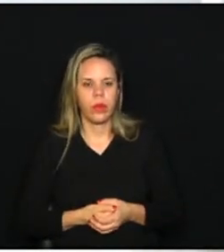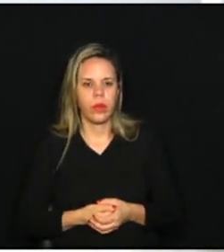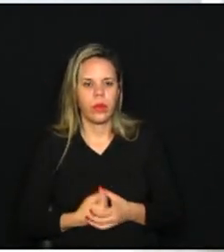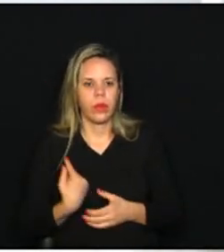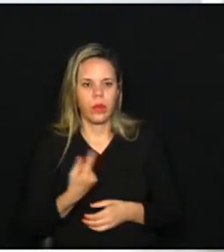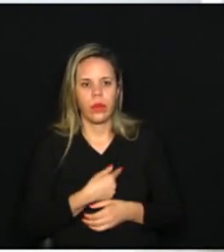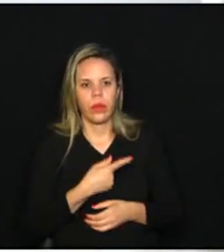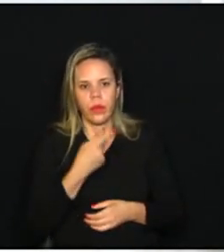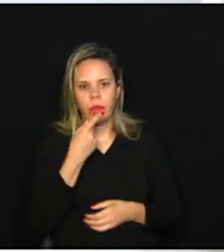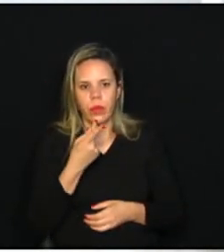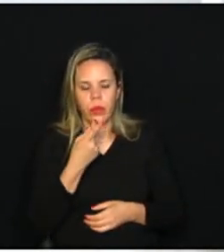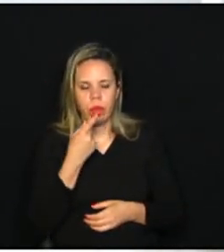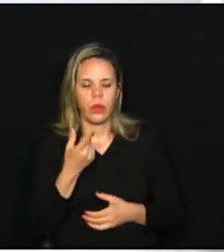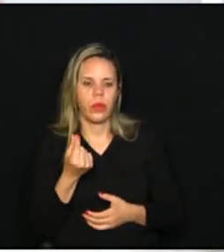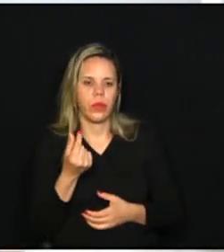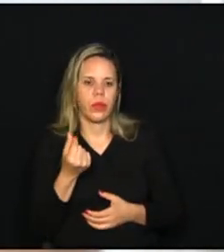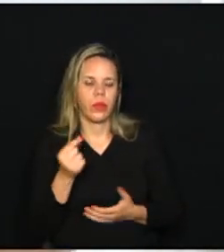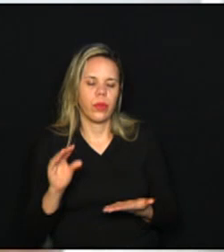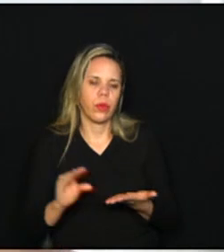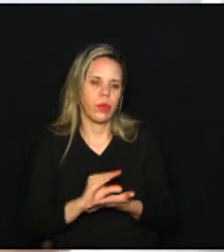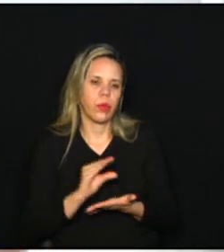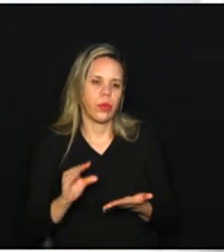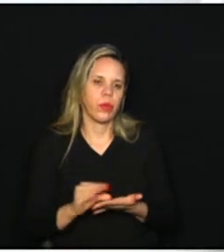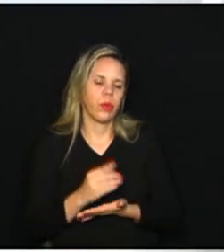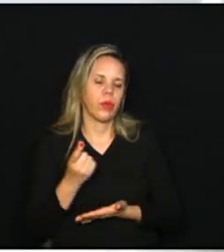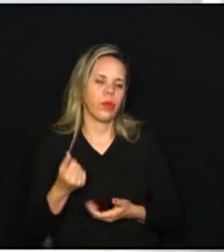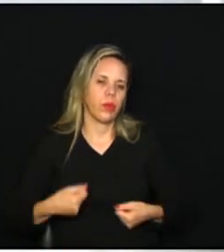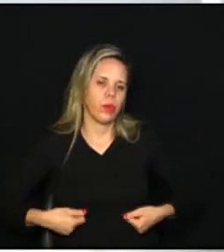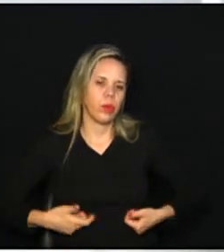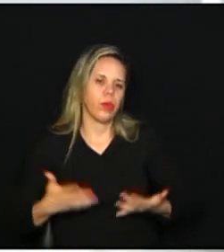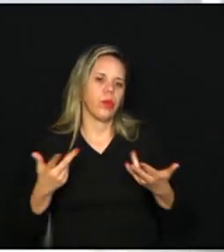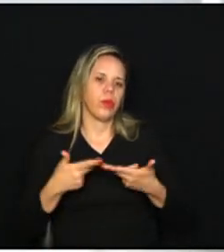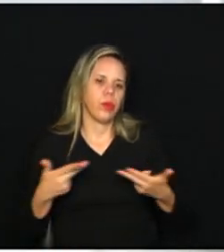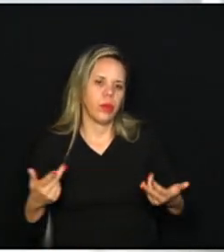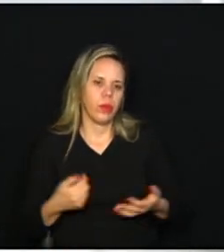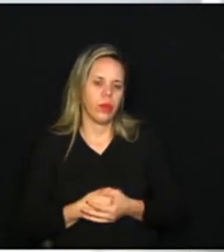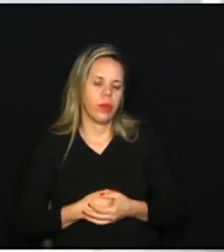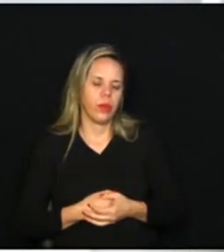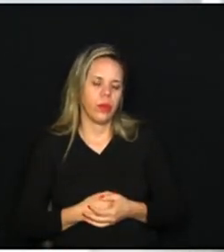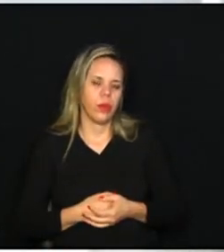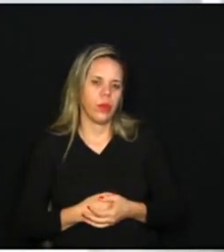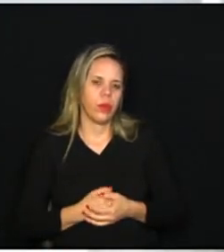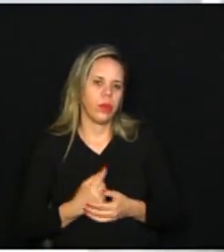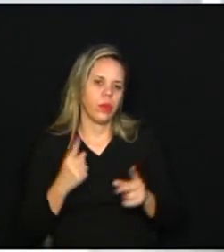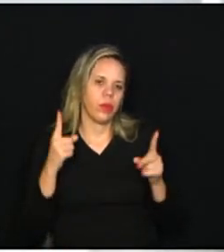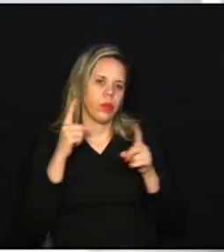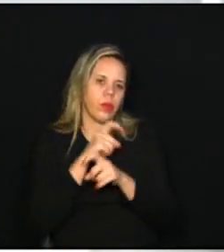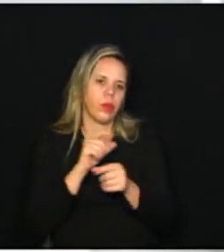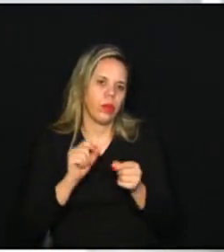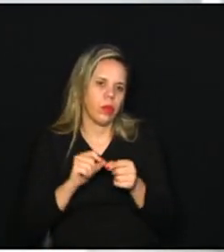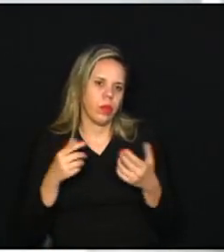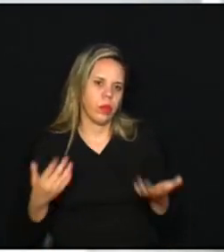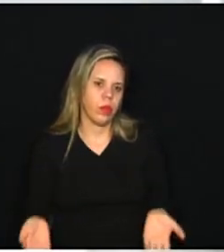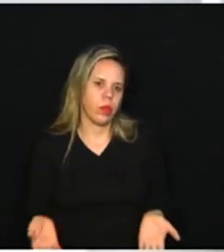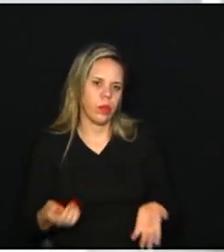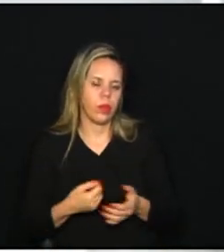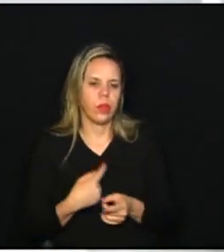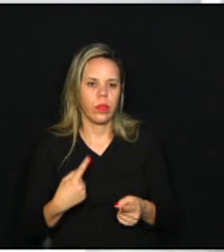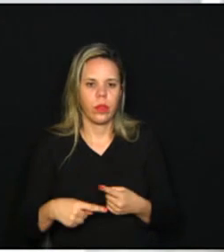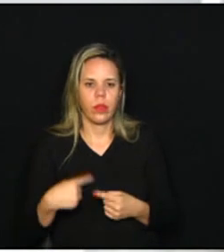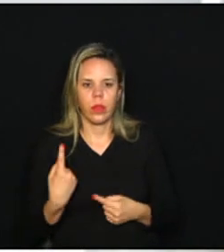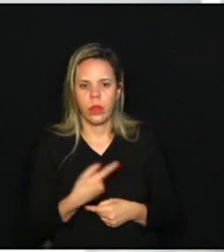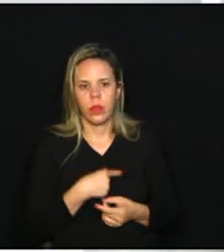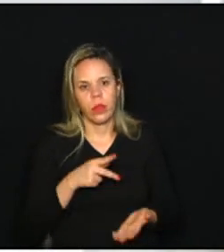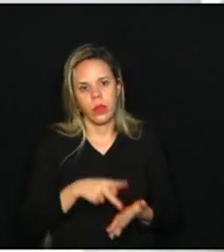gente fala em custo, ou quando a gente fala que alguma coisa é difícil de fazer, porque nós, na